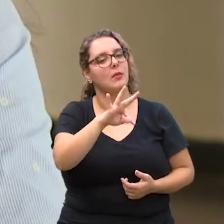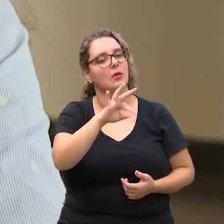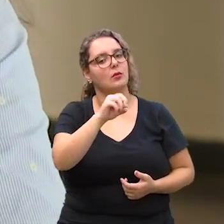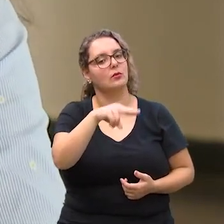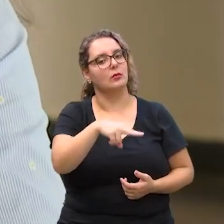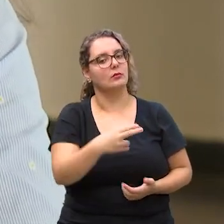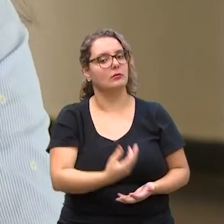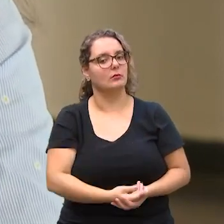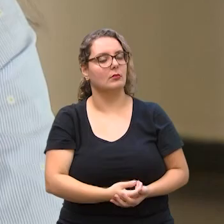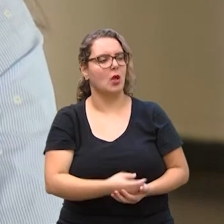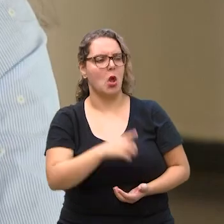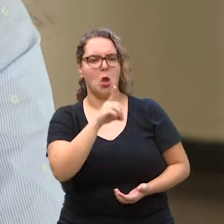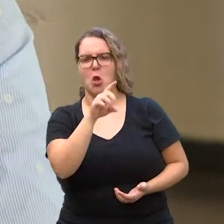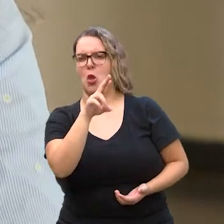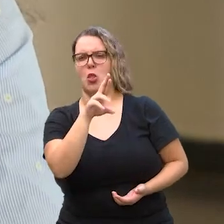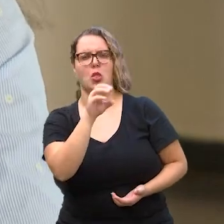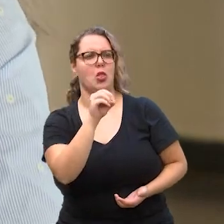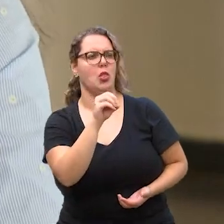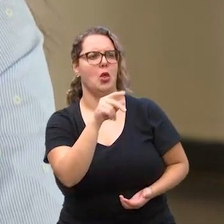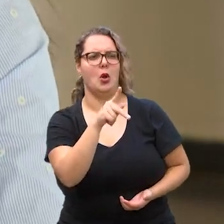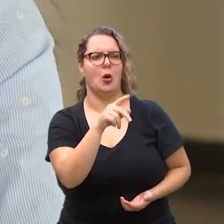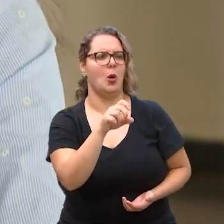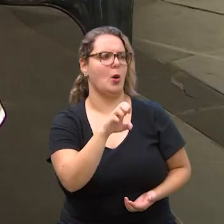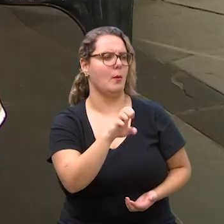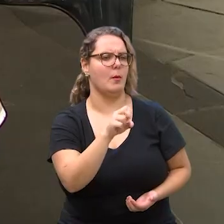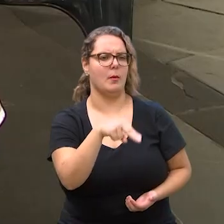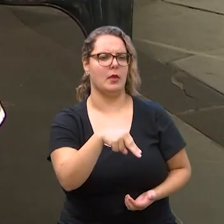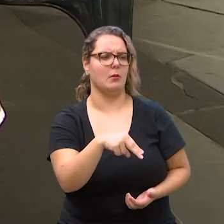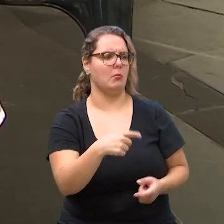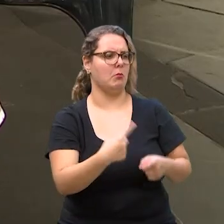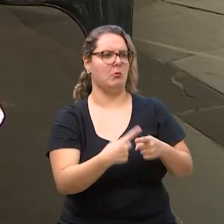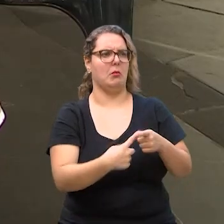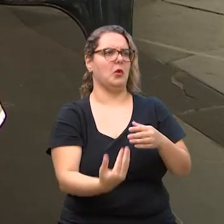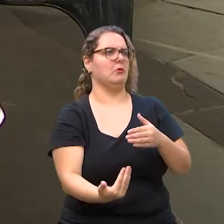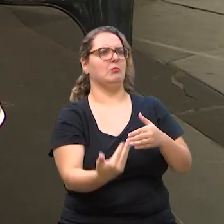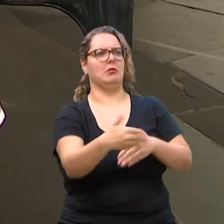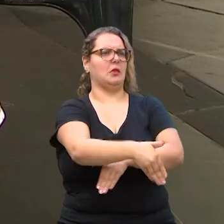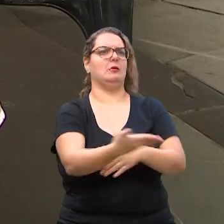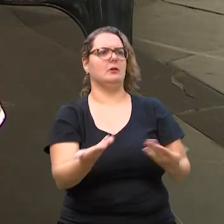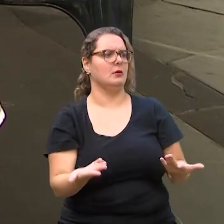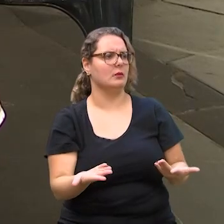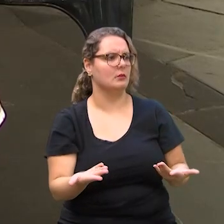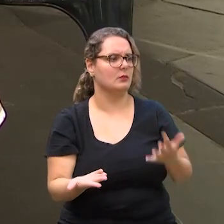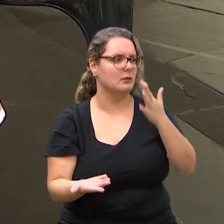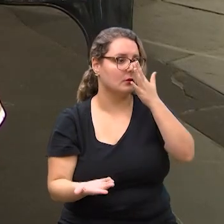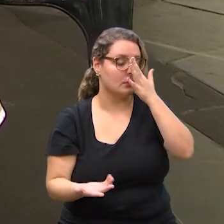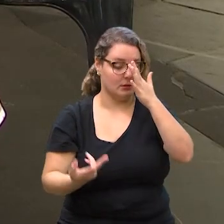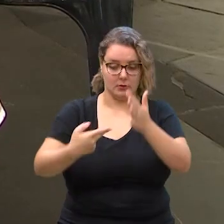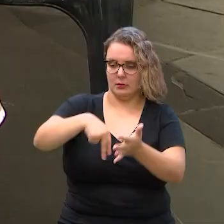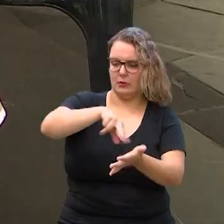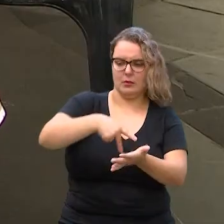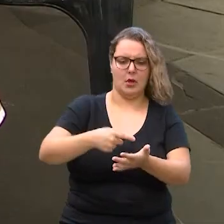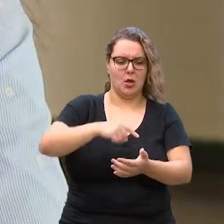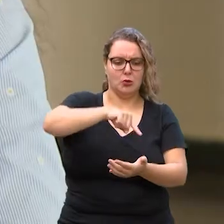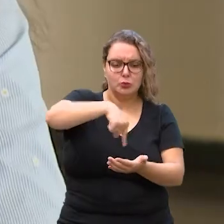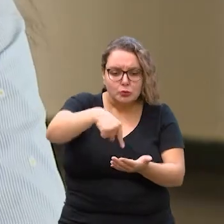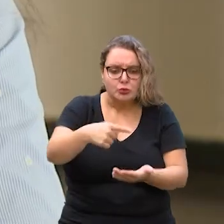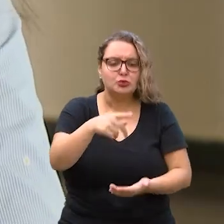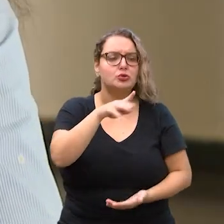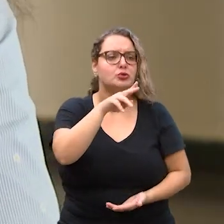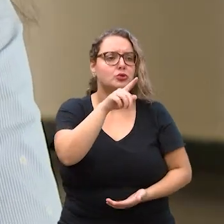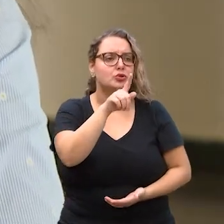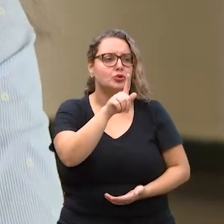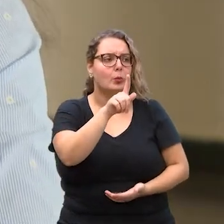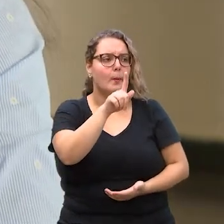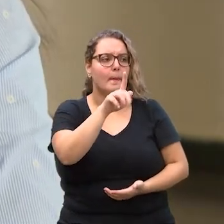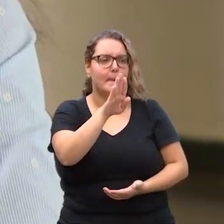meu drop não está entrando. Eu preciso entender o que é um drop e por que não está entrando. Se na ginástica ela fala, não consegui fazer um giro bucle. O que é um